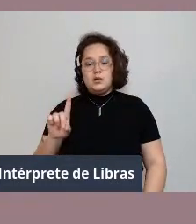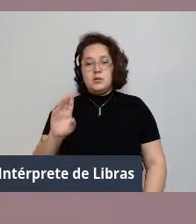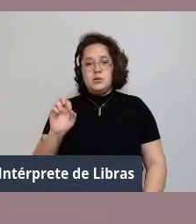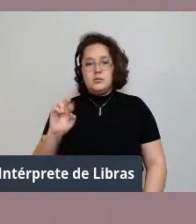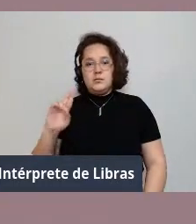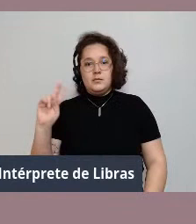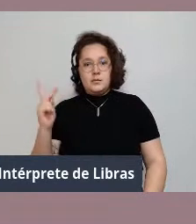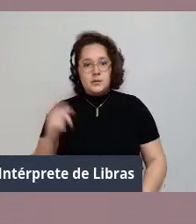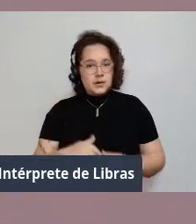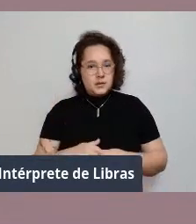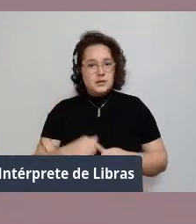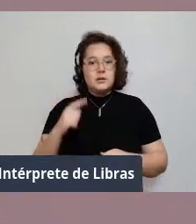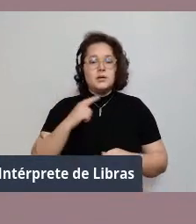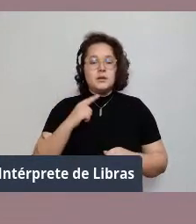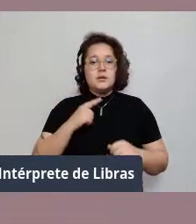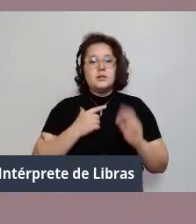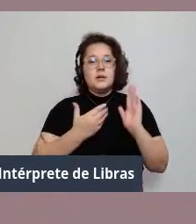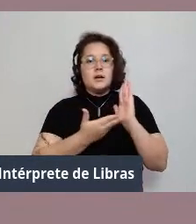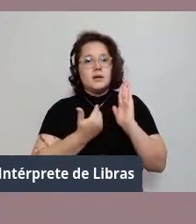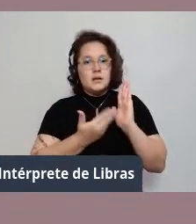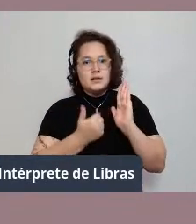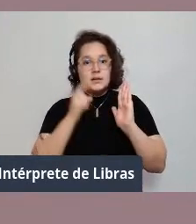série Écrivain de Toujours, da Seuil.